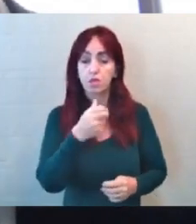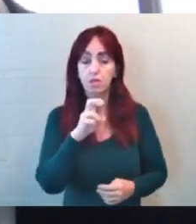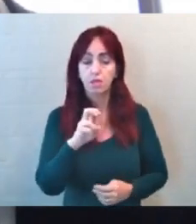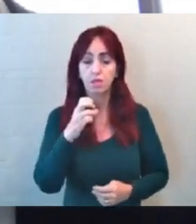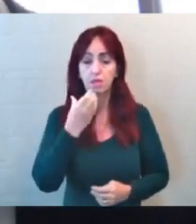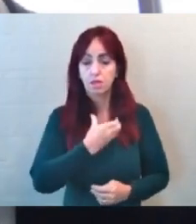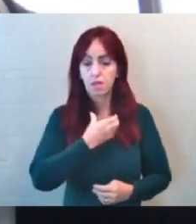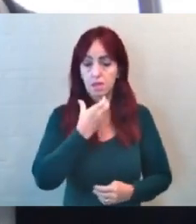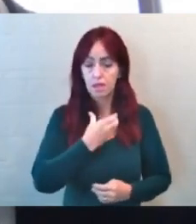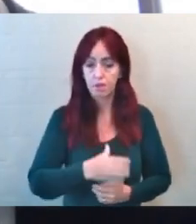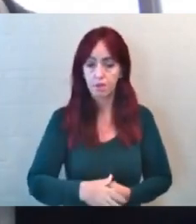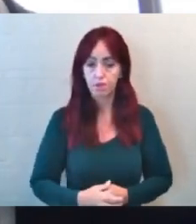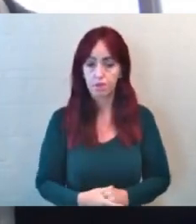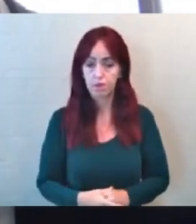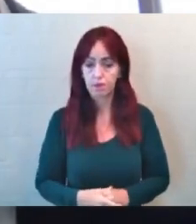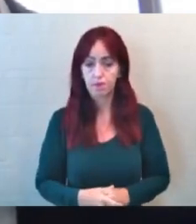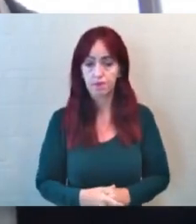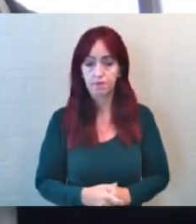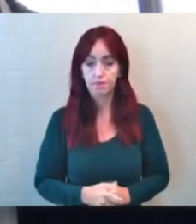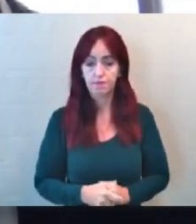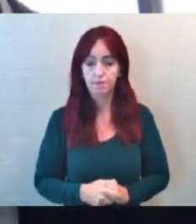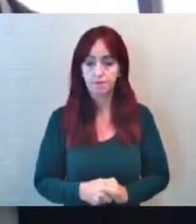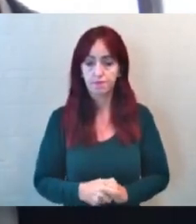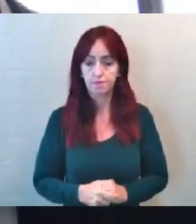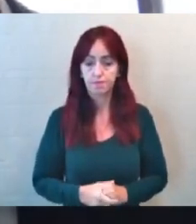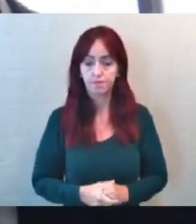deve ser por isso, então. Tá.